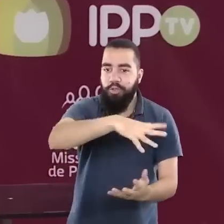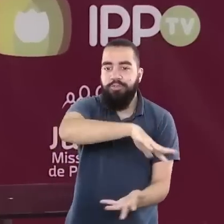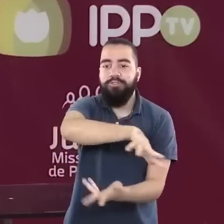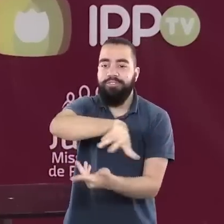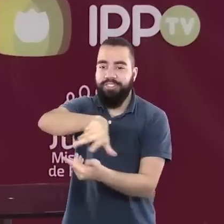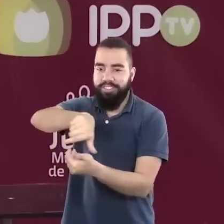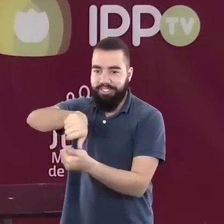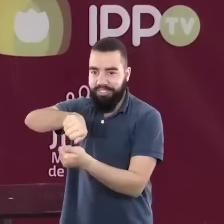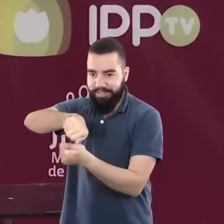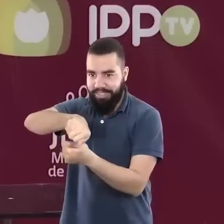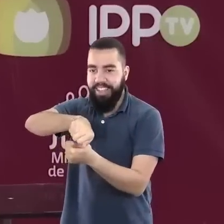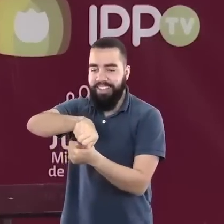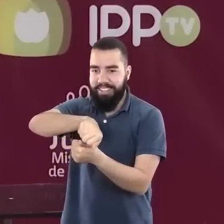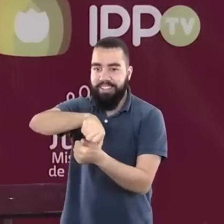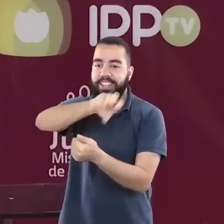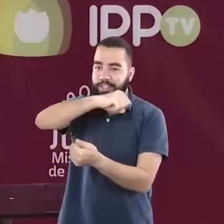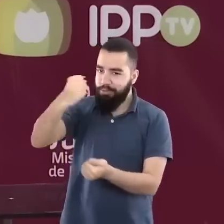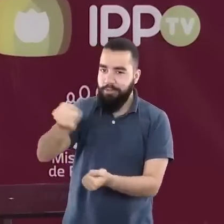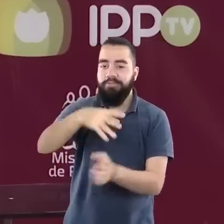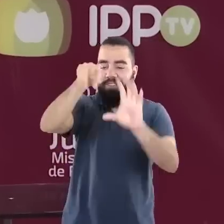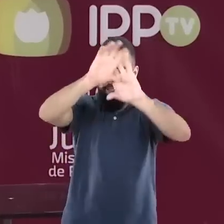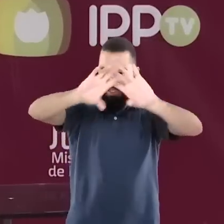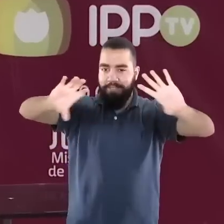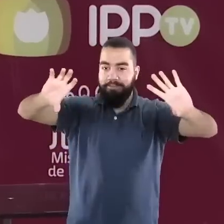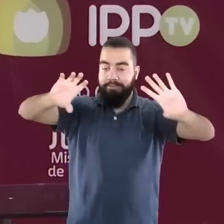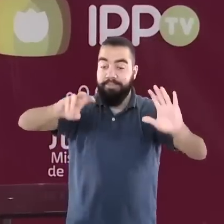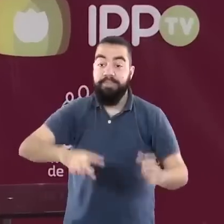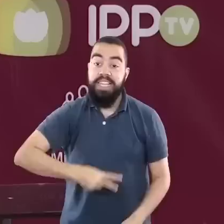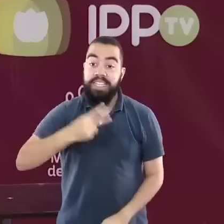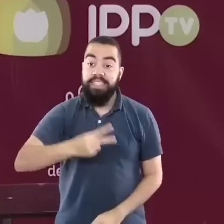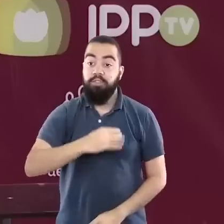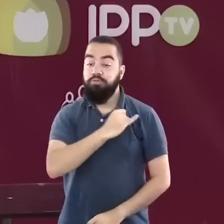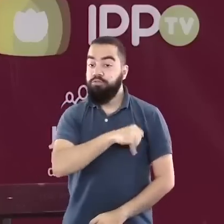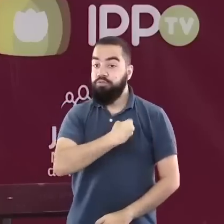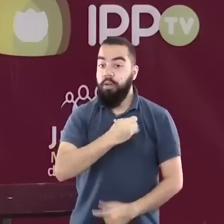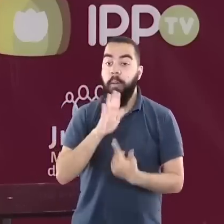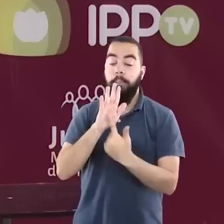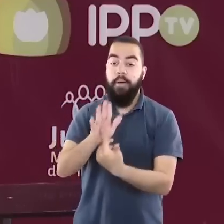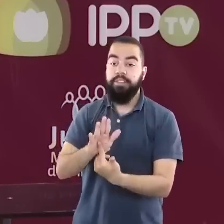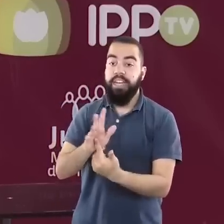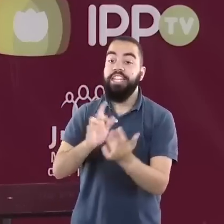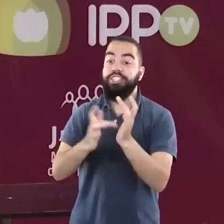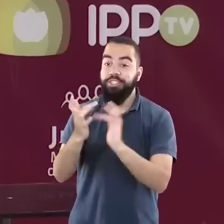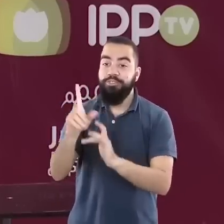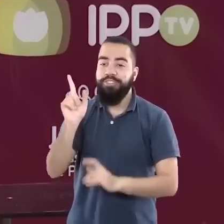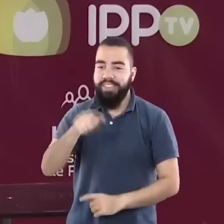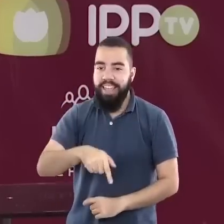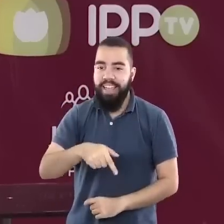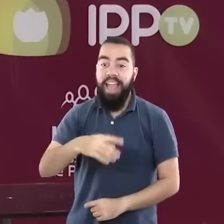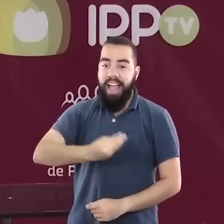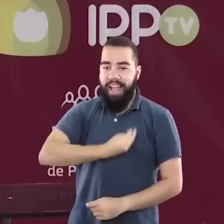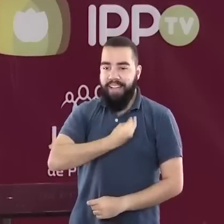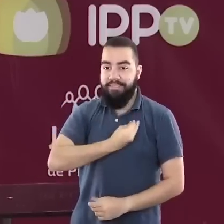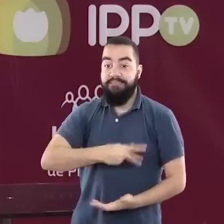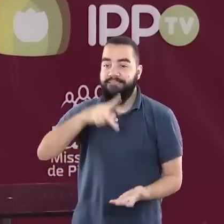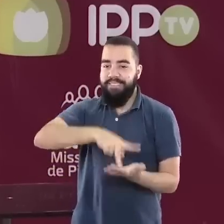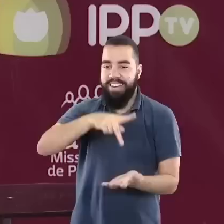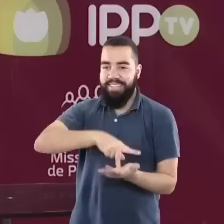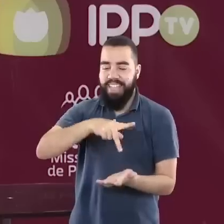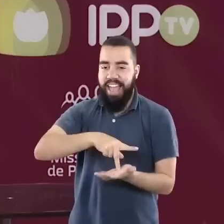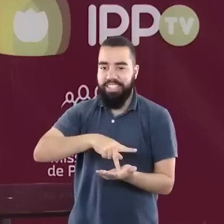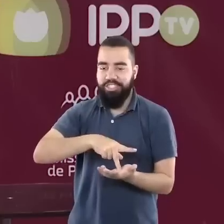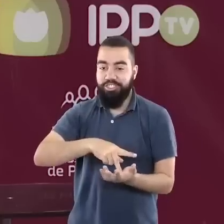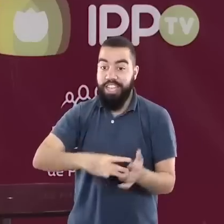segunda de João nós vamos ver que ele é o verdadeiro a verdade que permanece em nós em terceiro de João ele é o nome